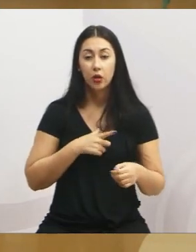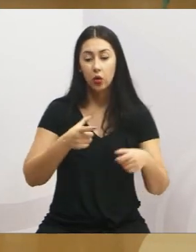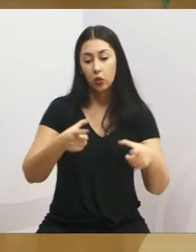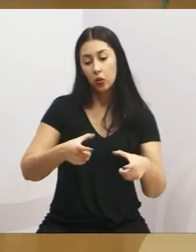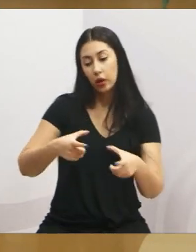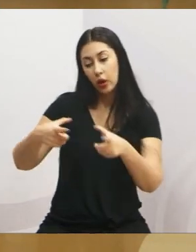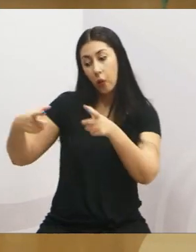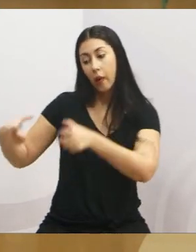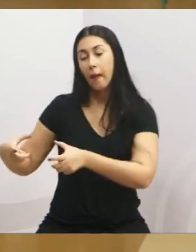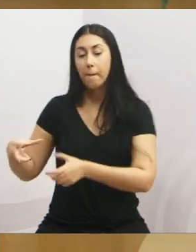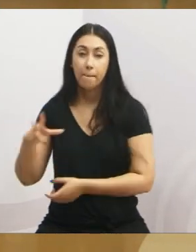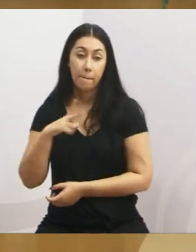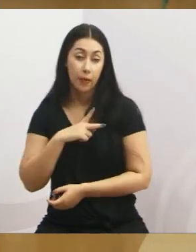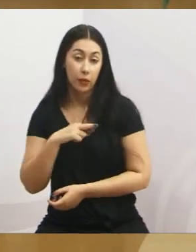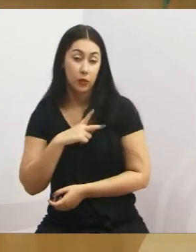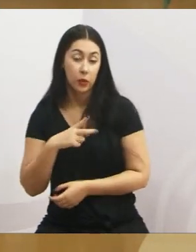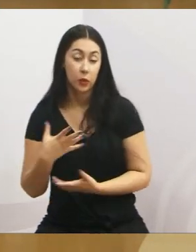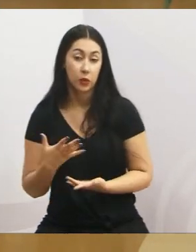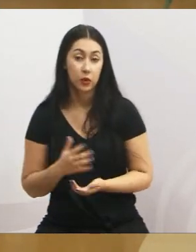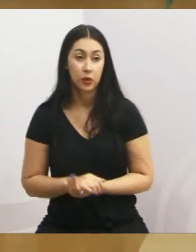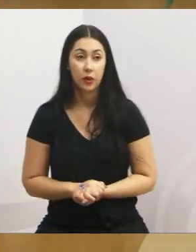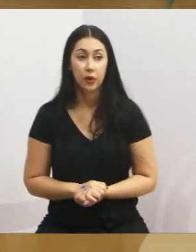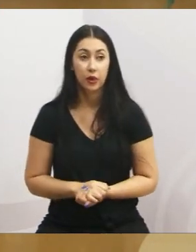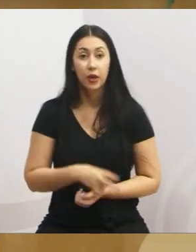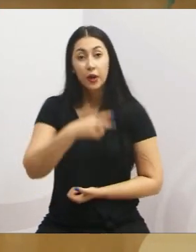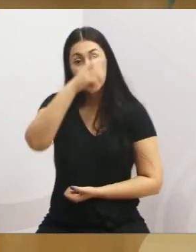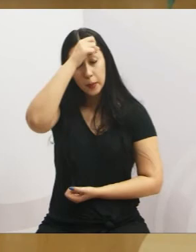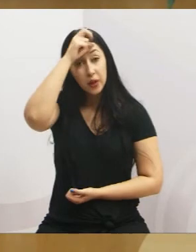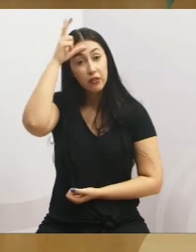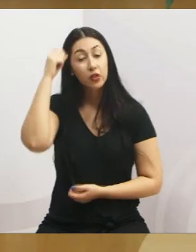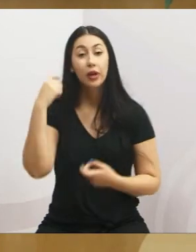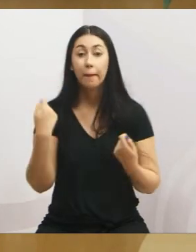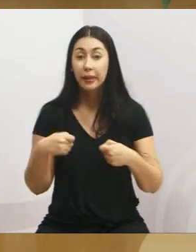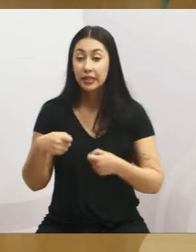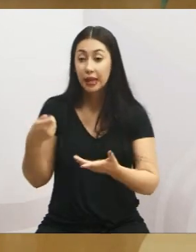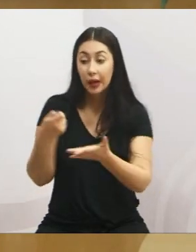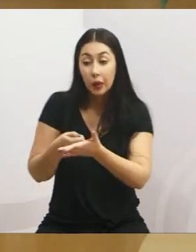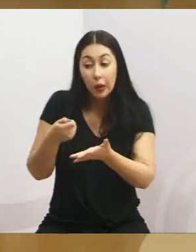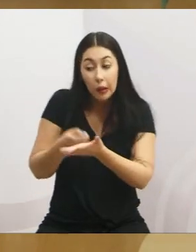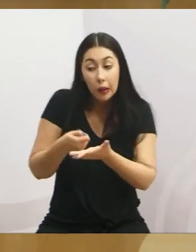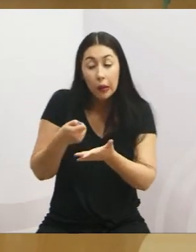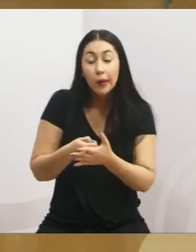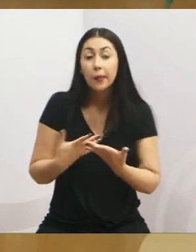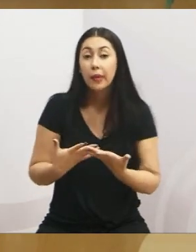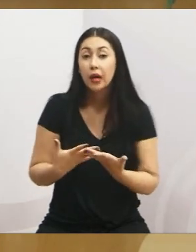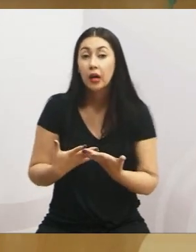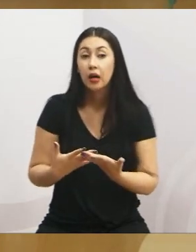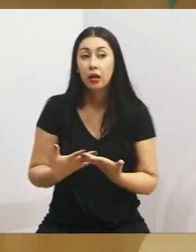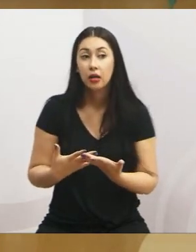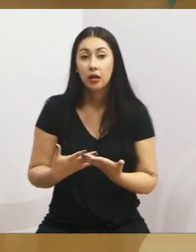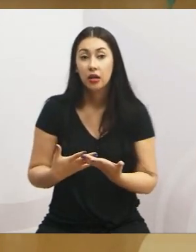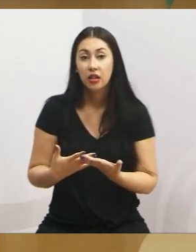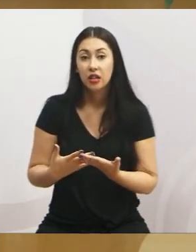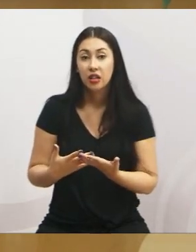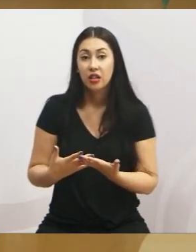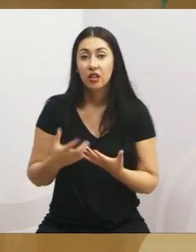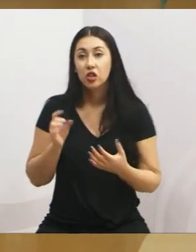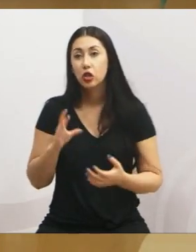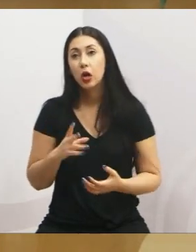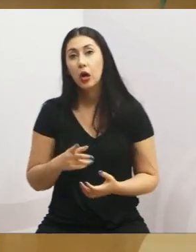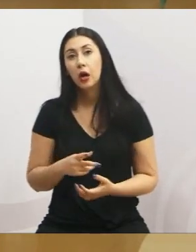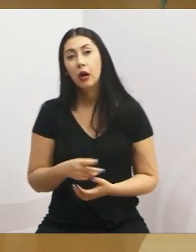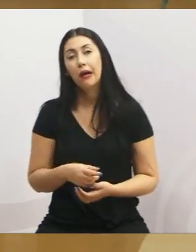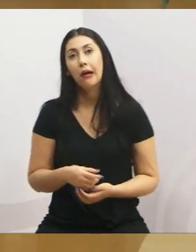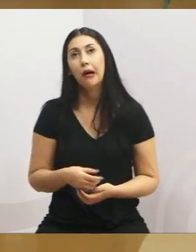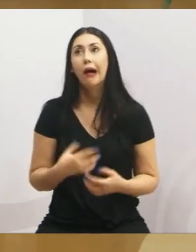propriedade privada. A prefeitura precisa cobrar providências do proprietário, não dá para ficar argumentando, ah,